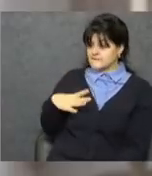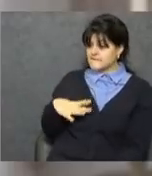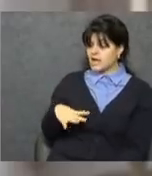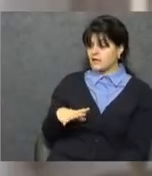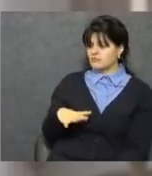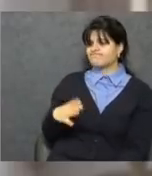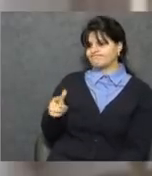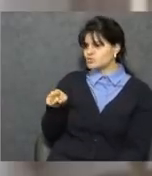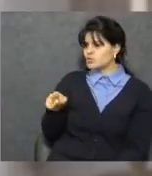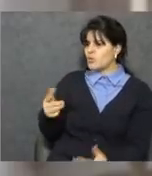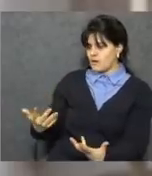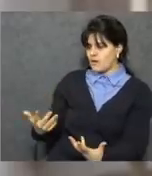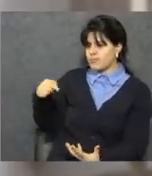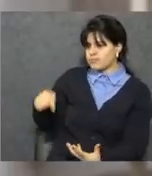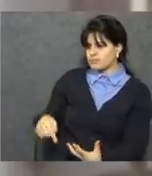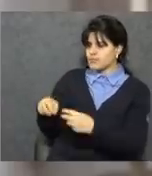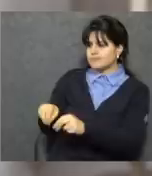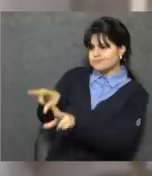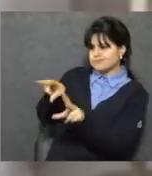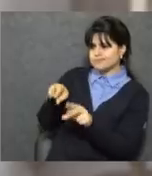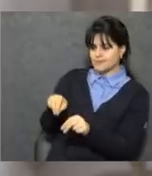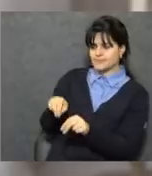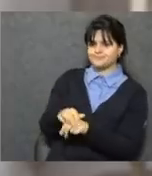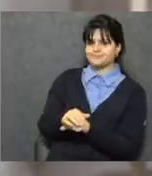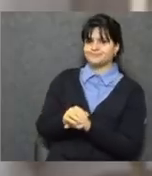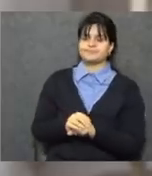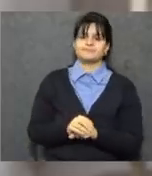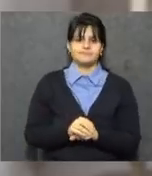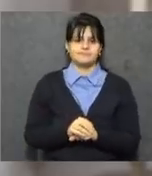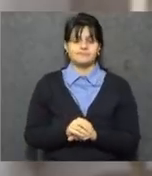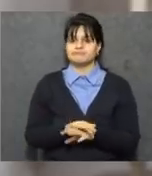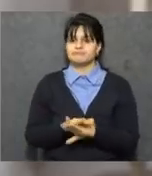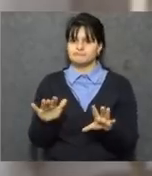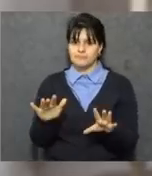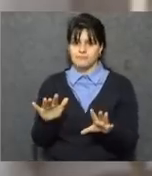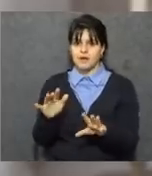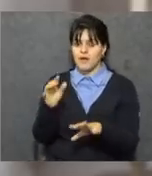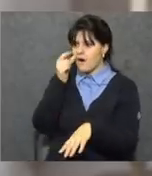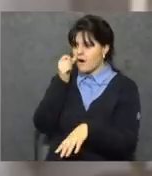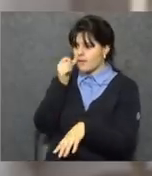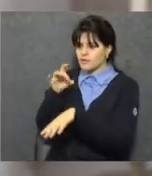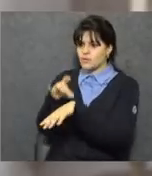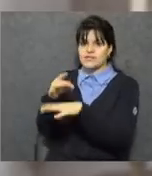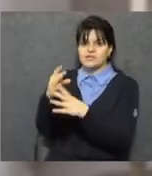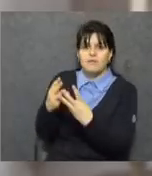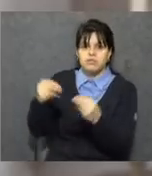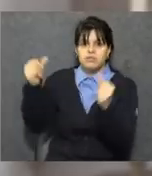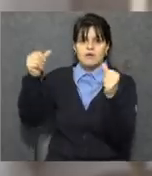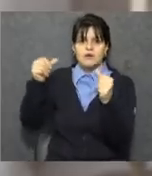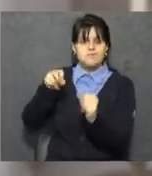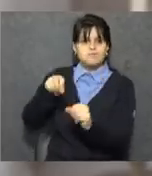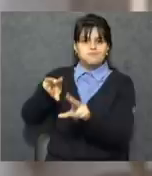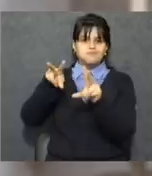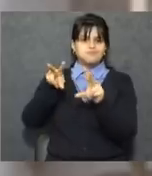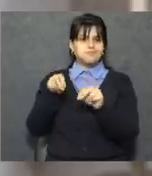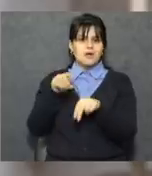limpo. No mesmo instante, o deixou a lepra e ele ficou limpo.